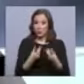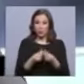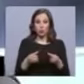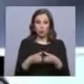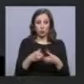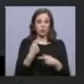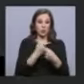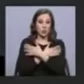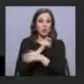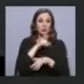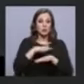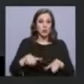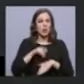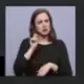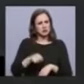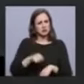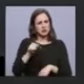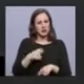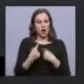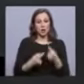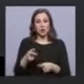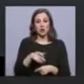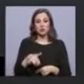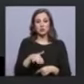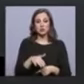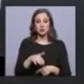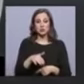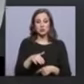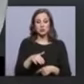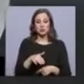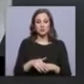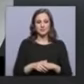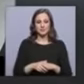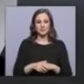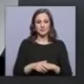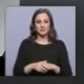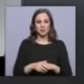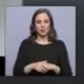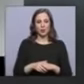na zona até hoje os